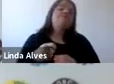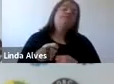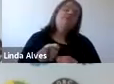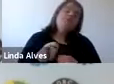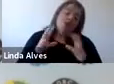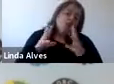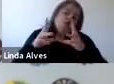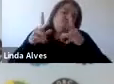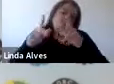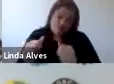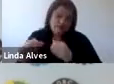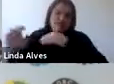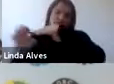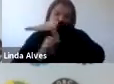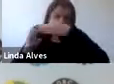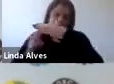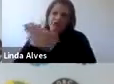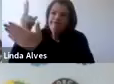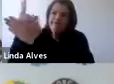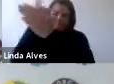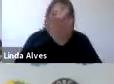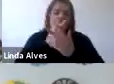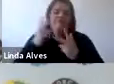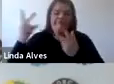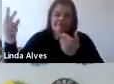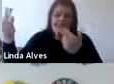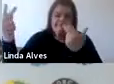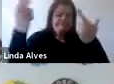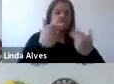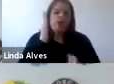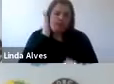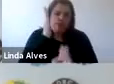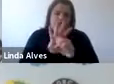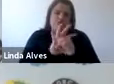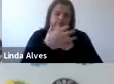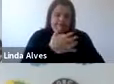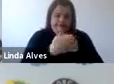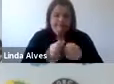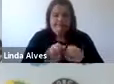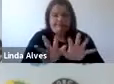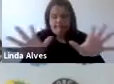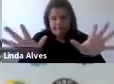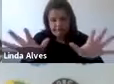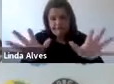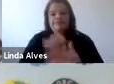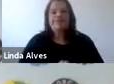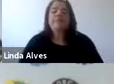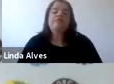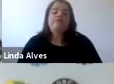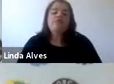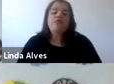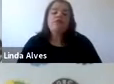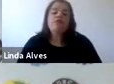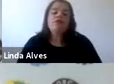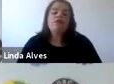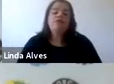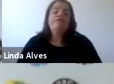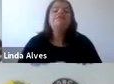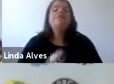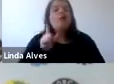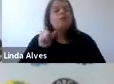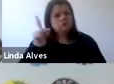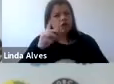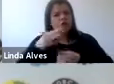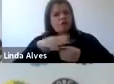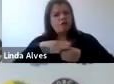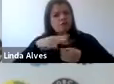como é um momento de pandemia e também de uma crise econômica que atinge, né, o globo. E ela apresentou para vocês